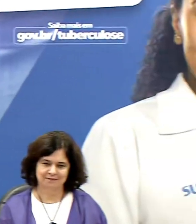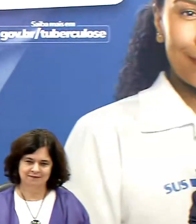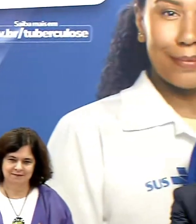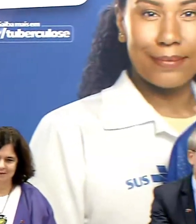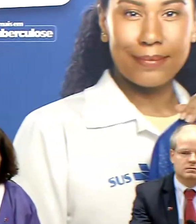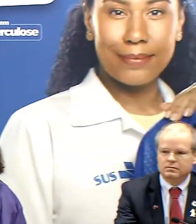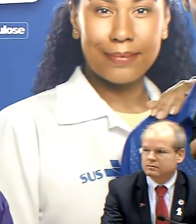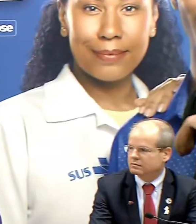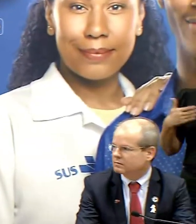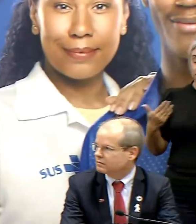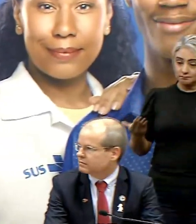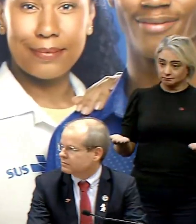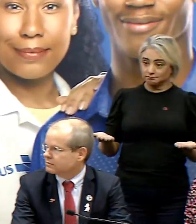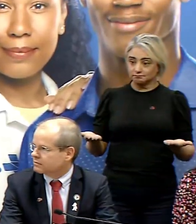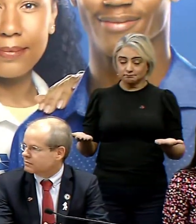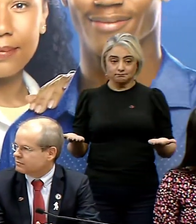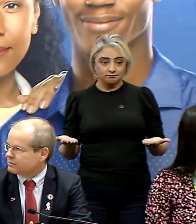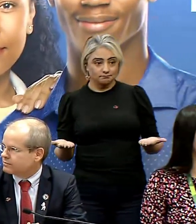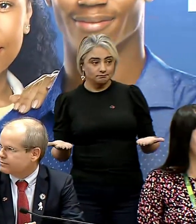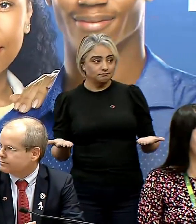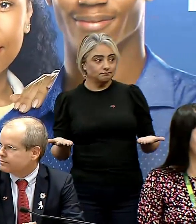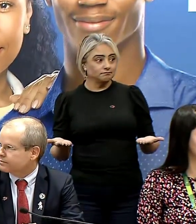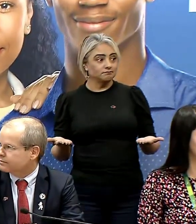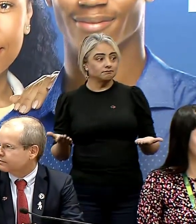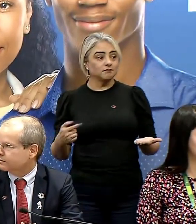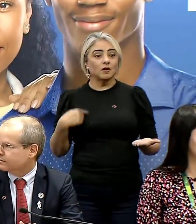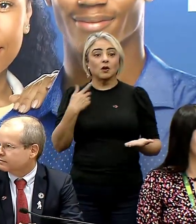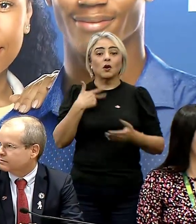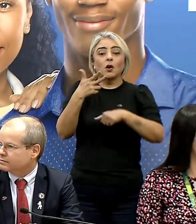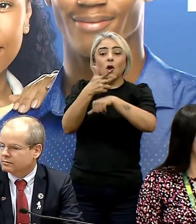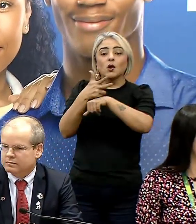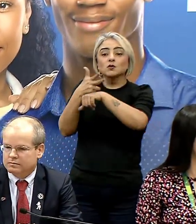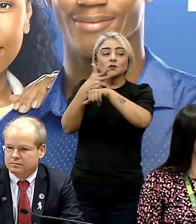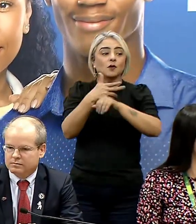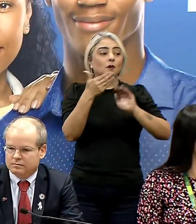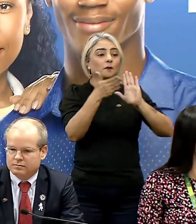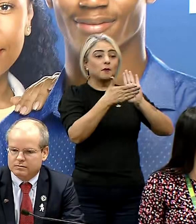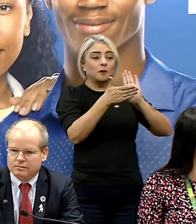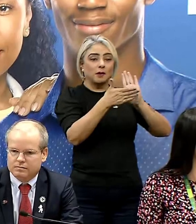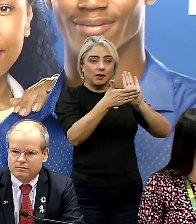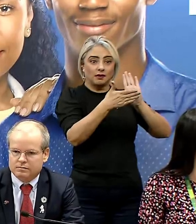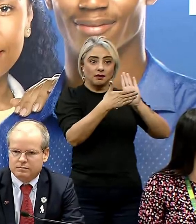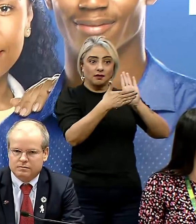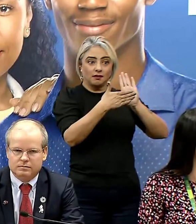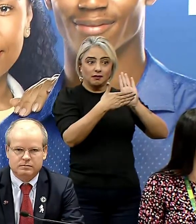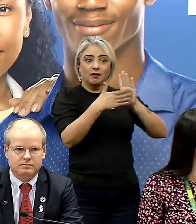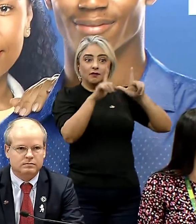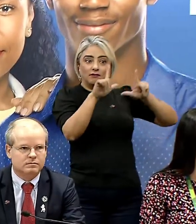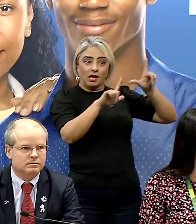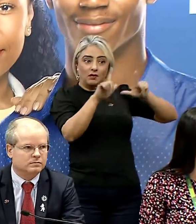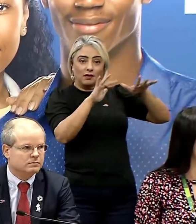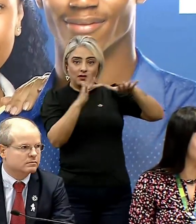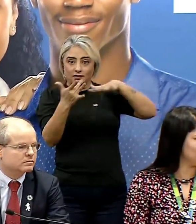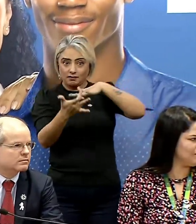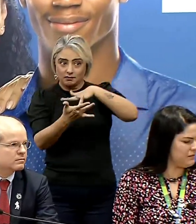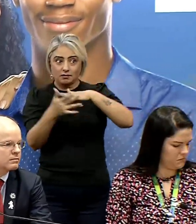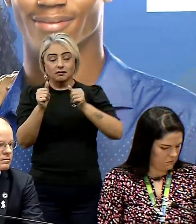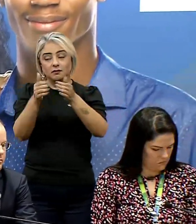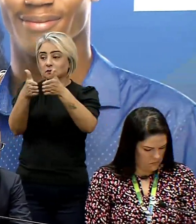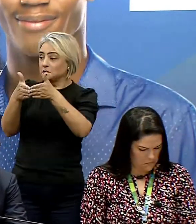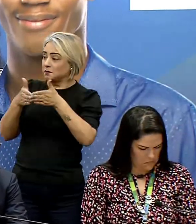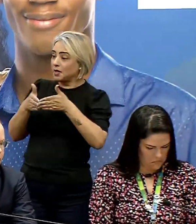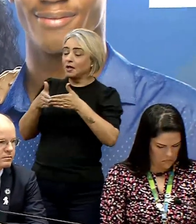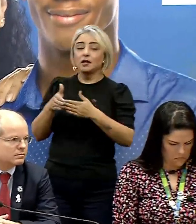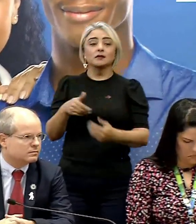Bom, então a gente... Aí está o nosso filme publicitário... E eu peço, então,